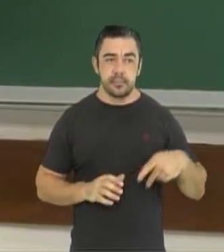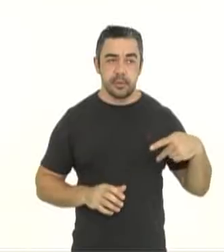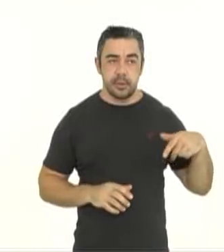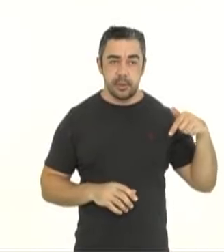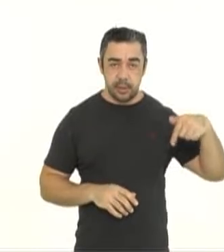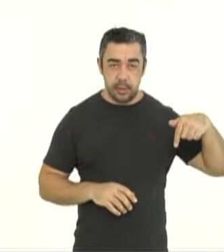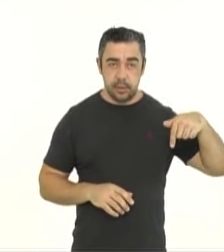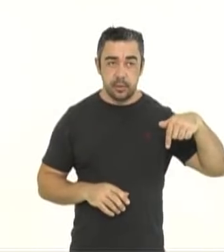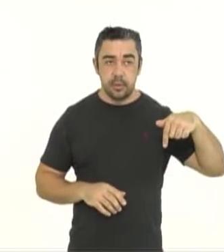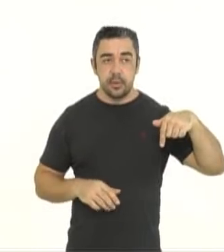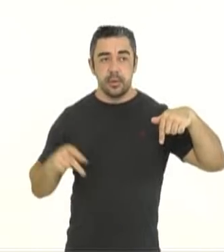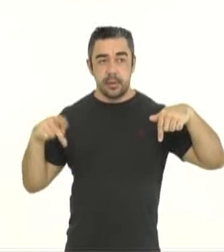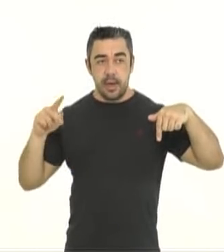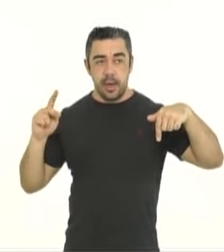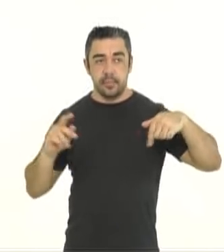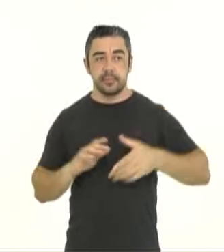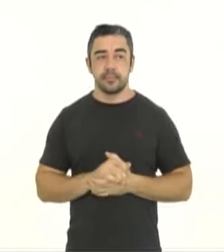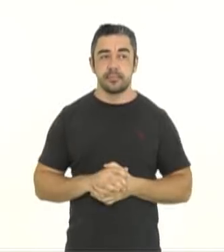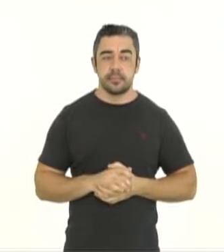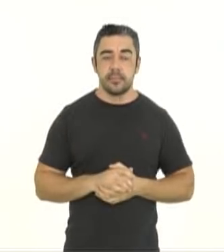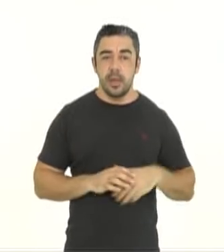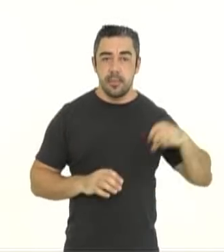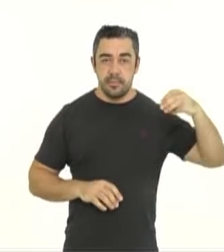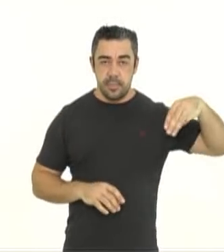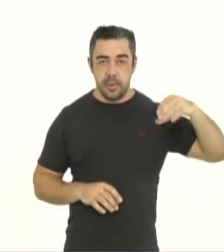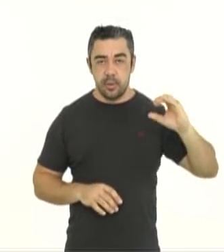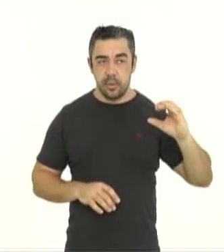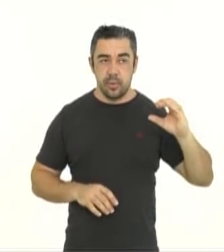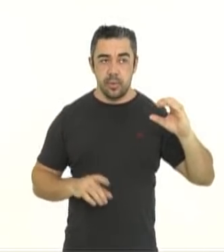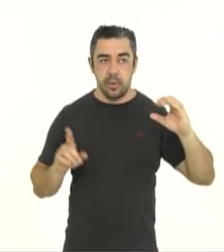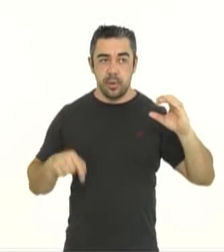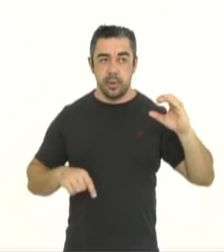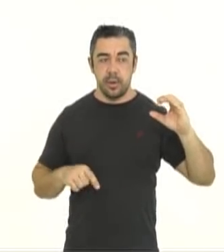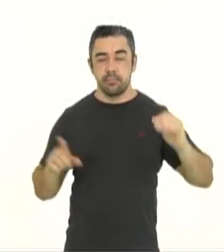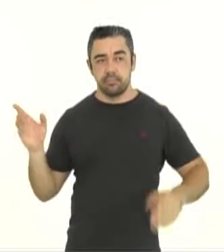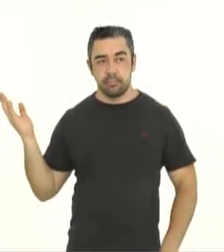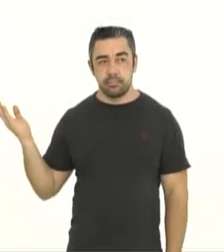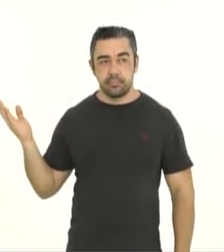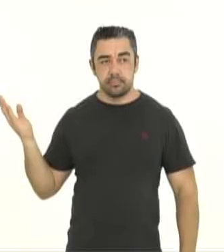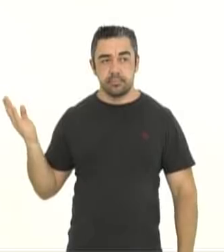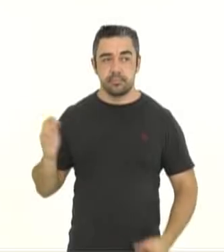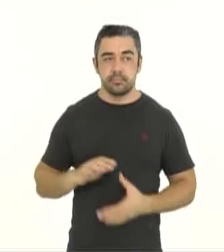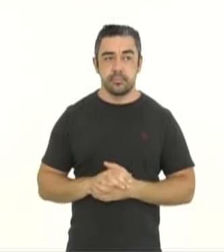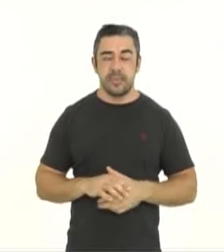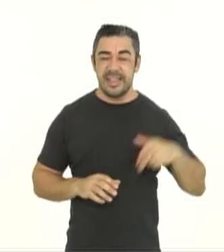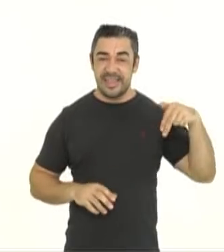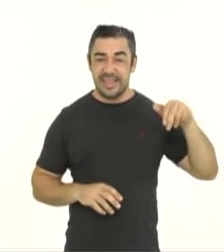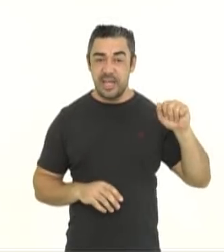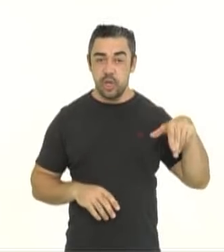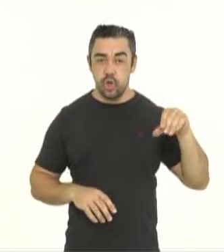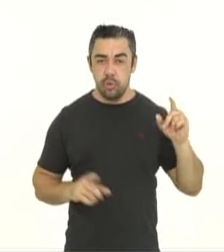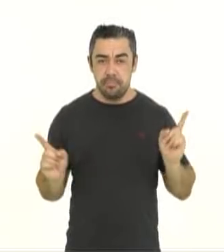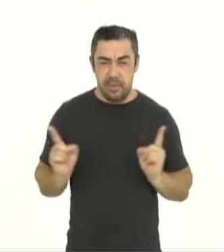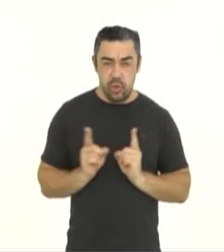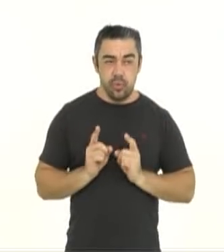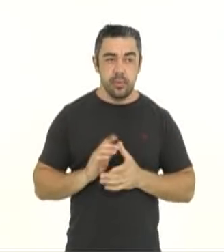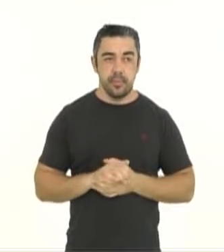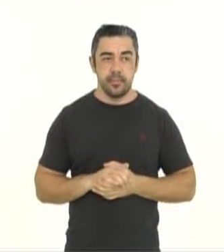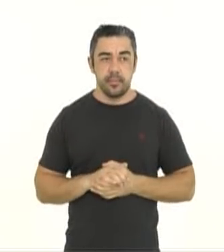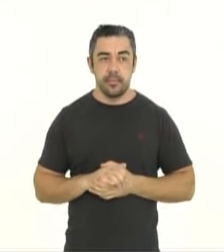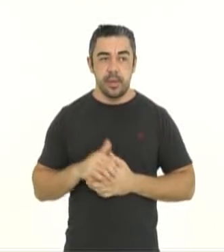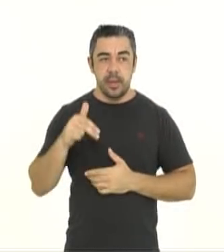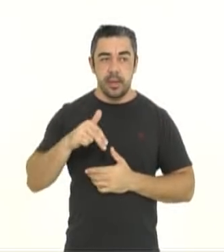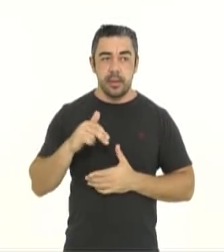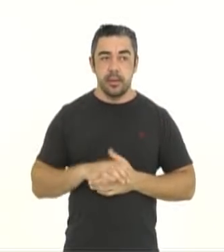10 na 3, símbolo K. O micro, que tem a letra grega aqui, 10 na menos 6. O nano, N minúsculo, 10 na menos